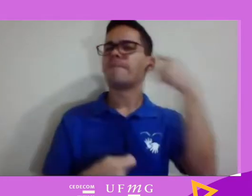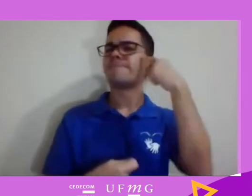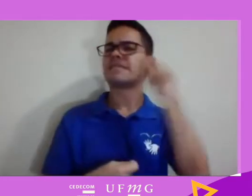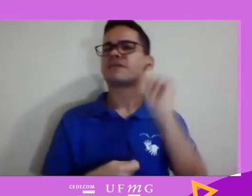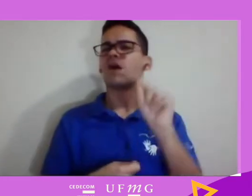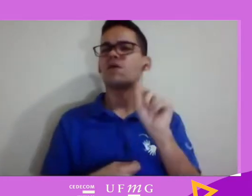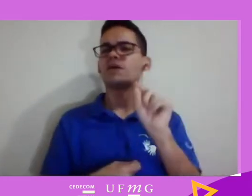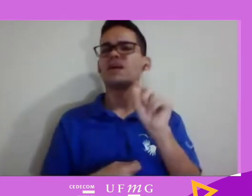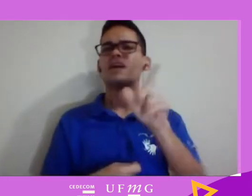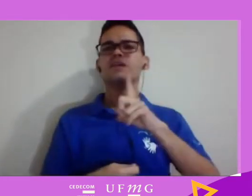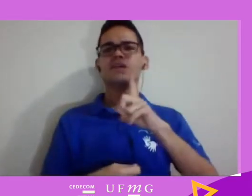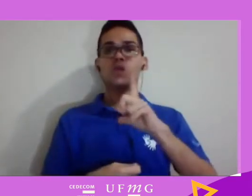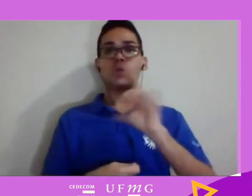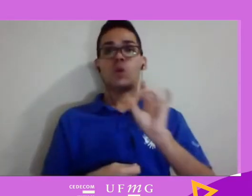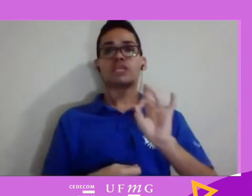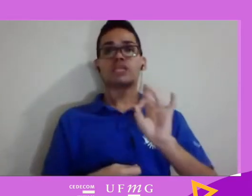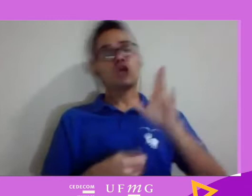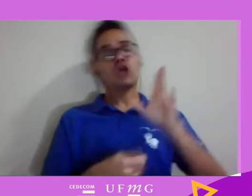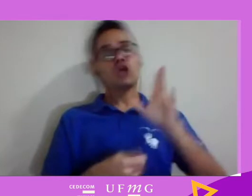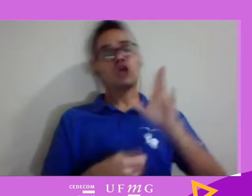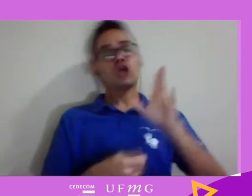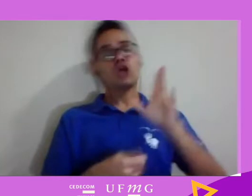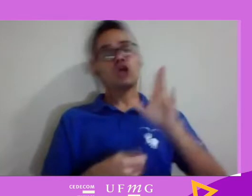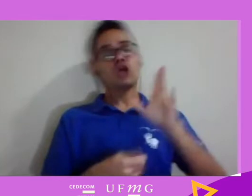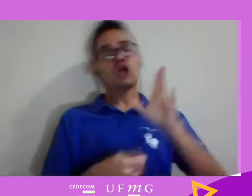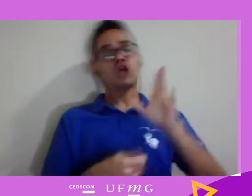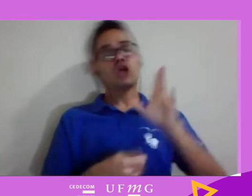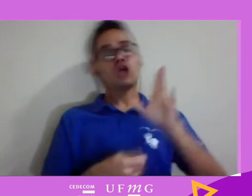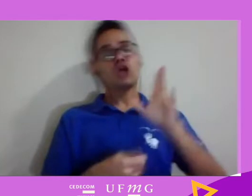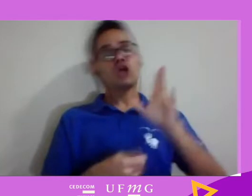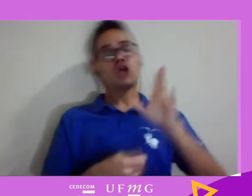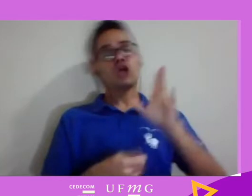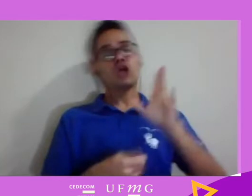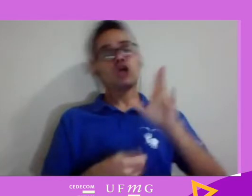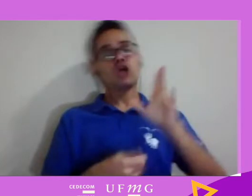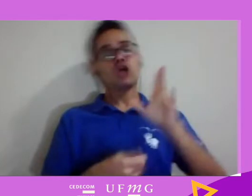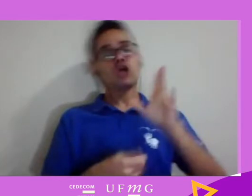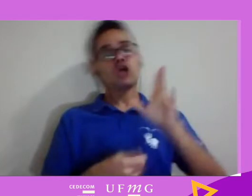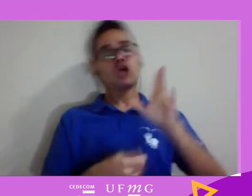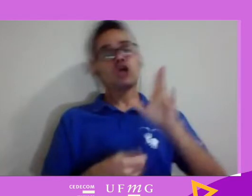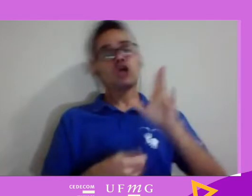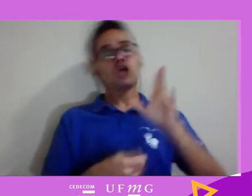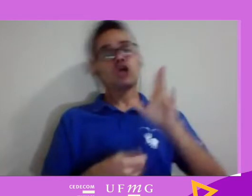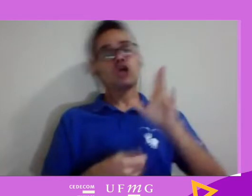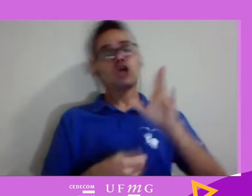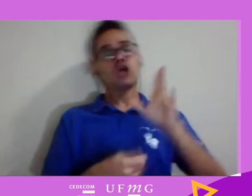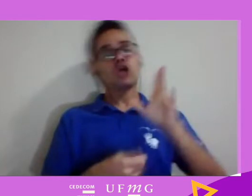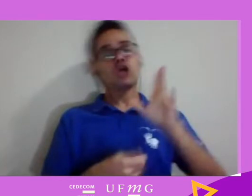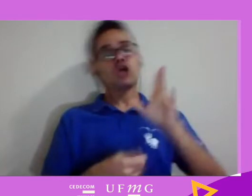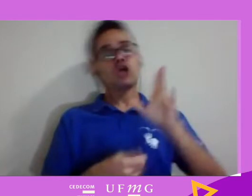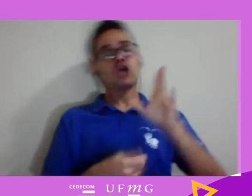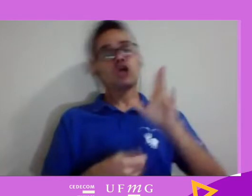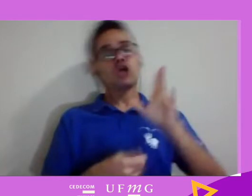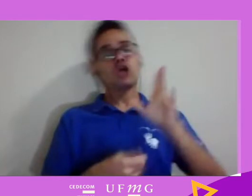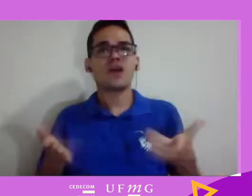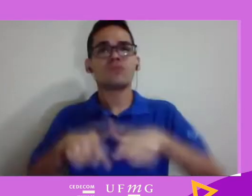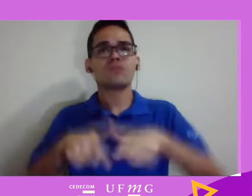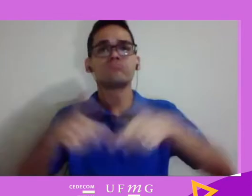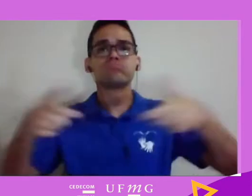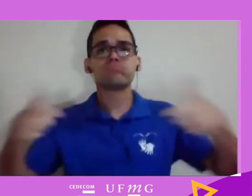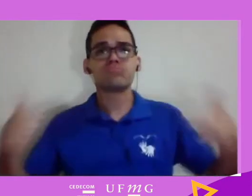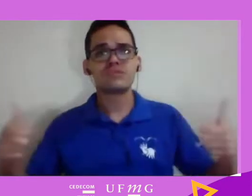a questão das marcas de outro, que a gente consome de outro, e está se tornando cada vez mais o que a gente chama mediatizado,